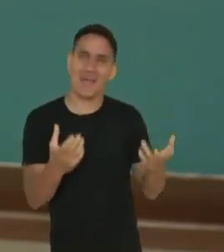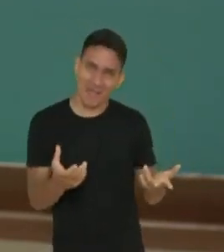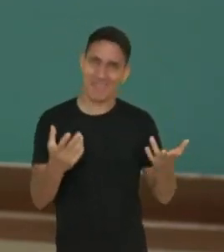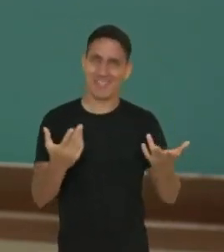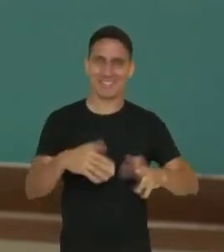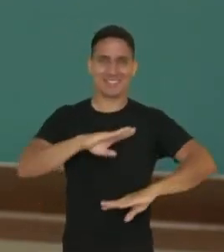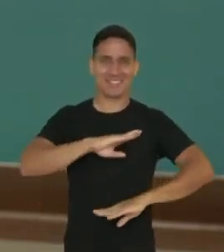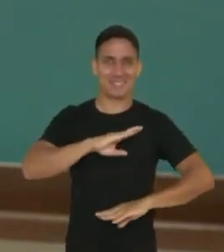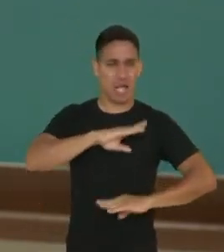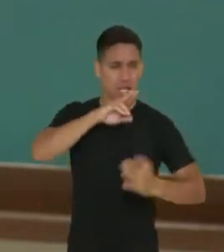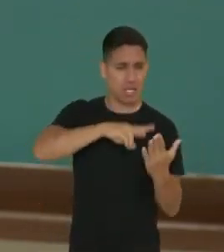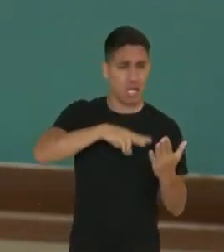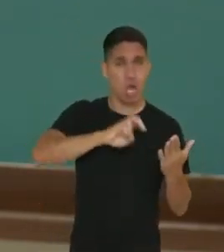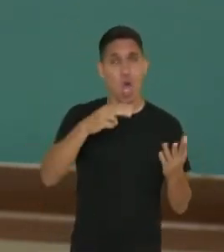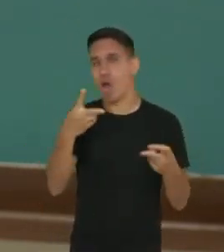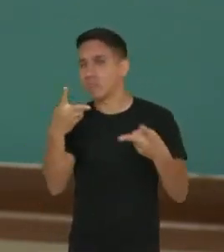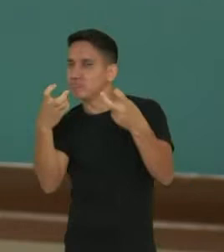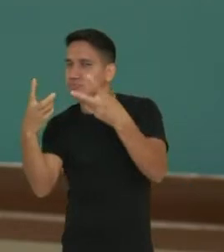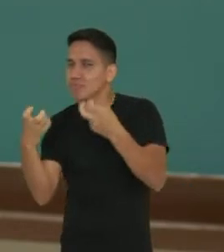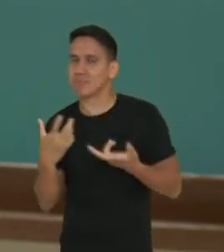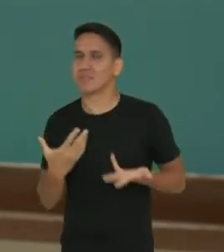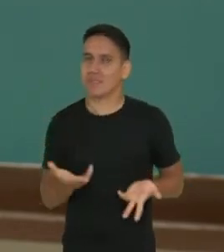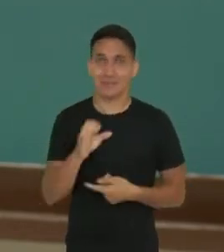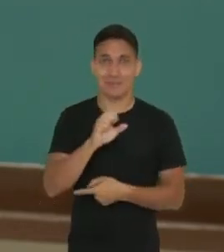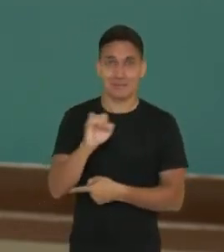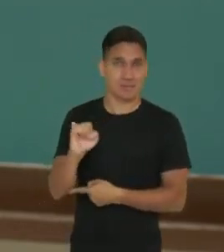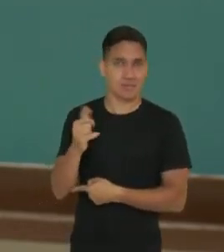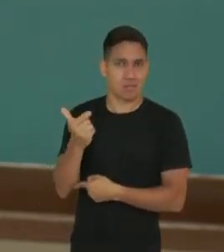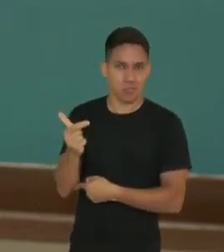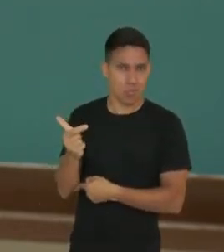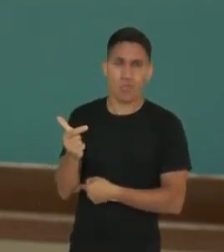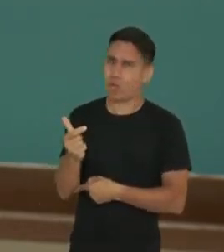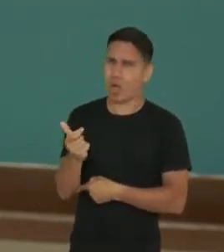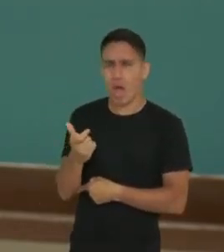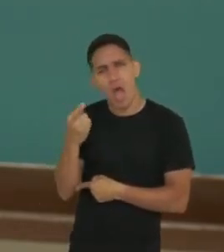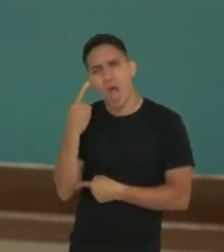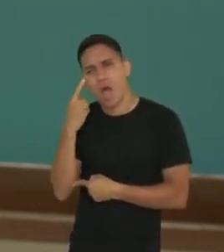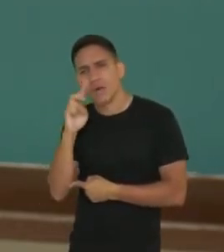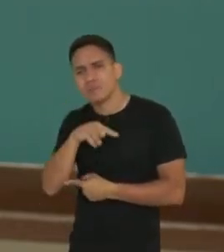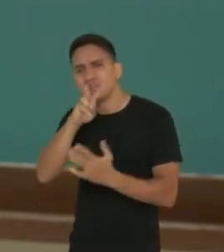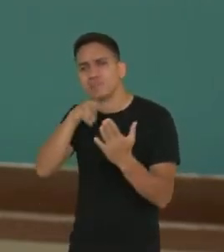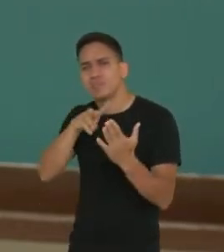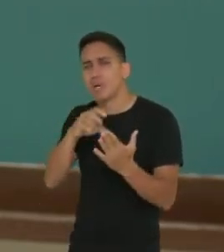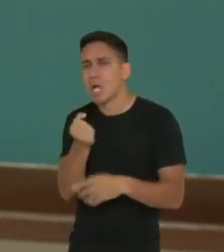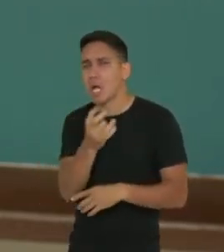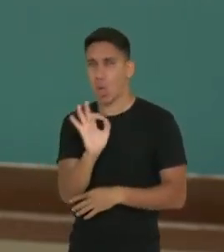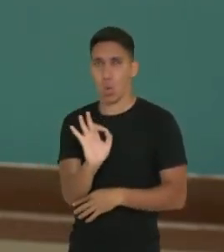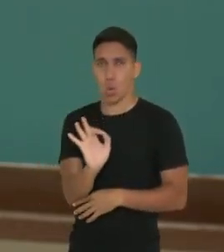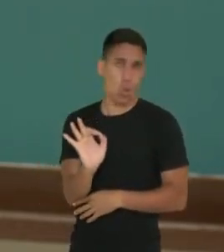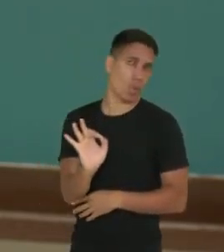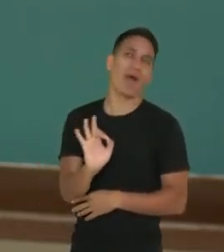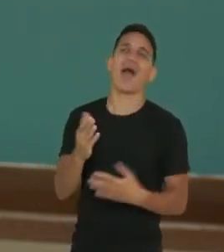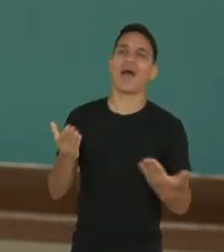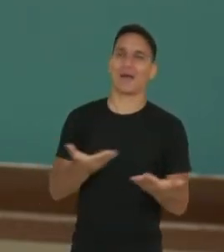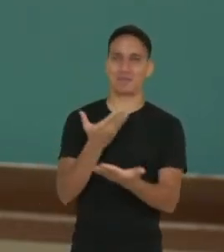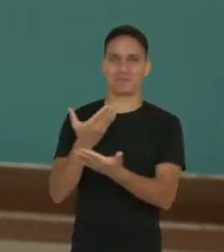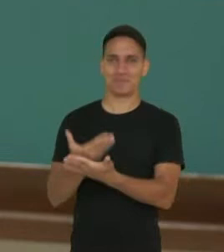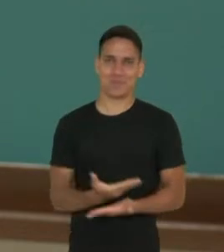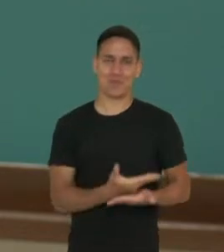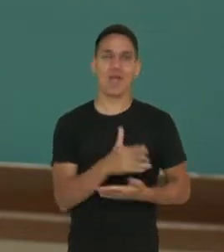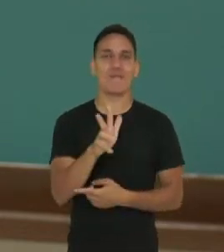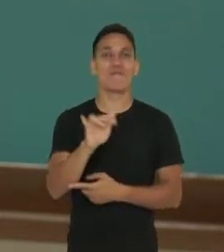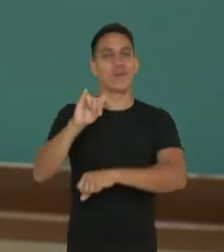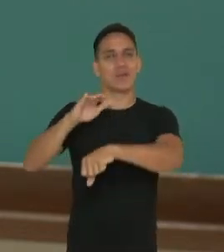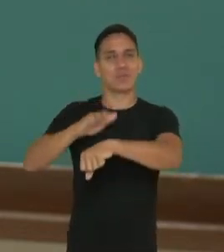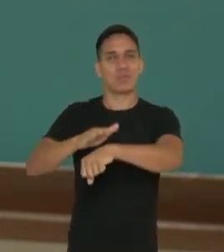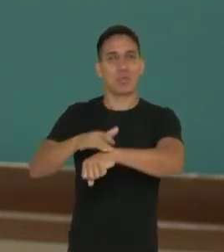caso lido ou ouvido? E se não teve acesso, né? Então, nesta aula vai ser um